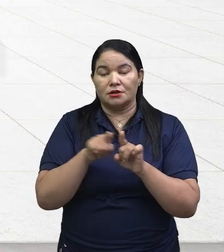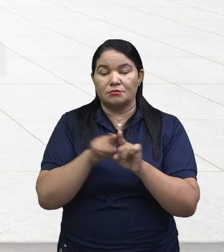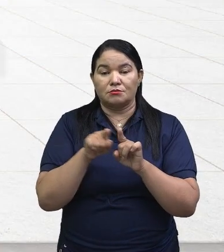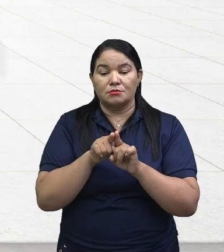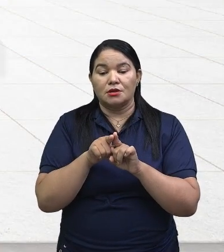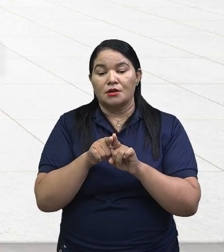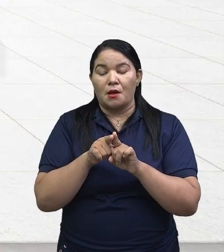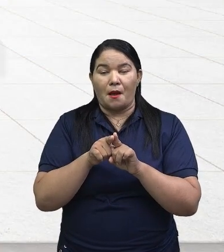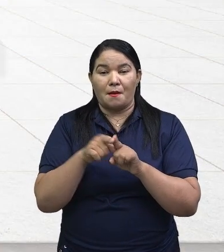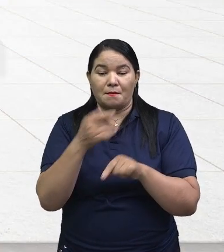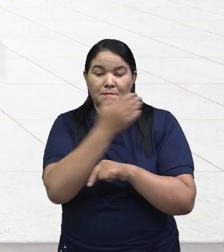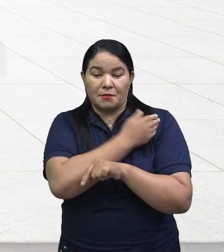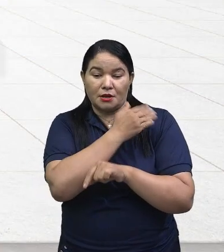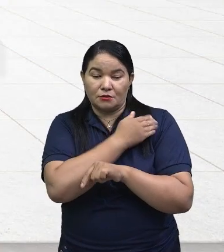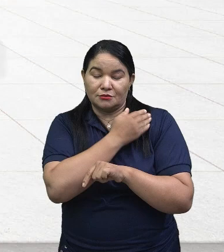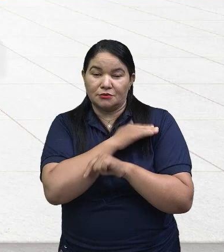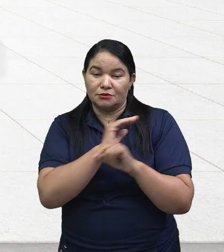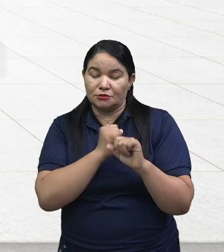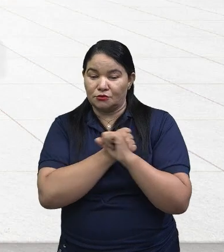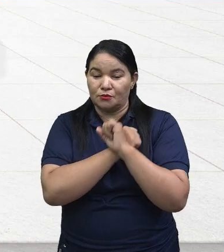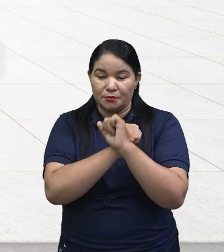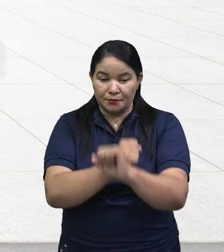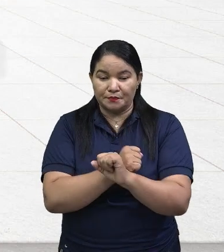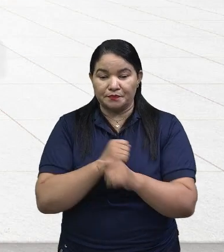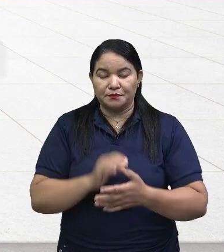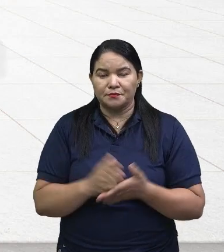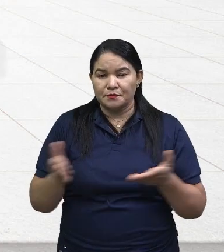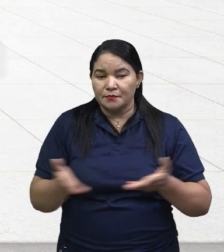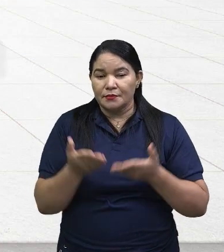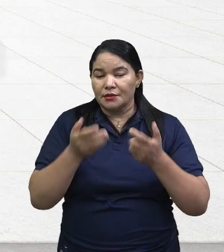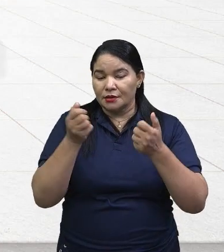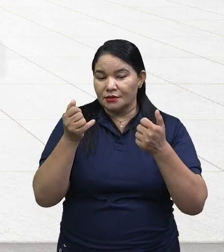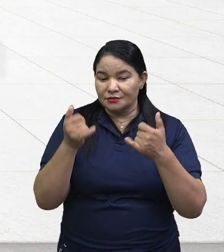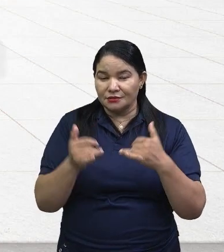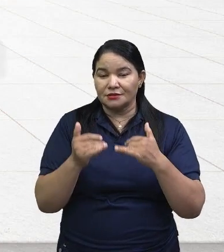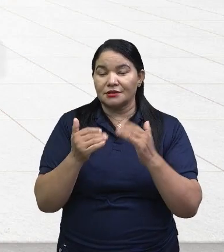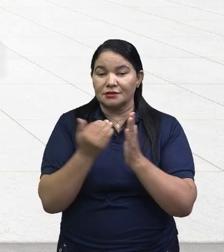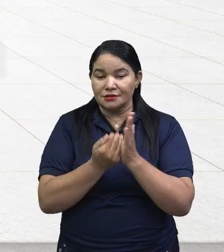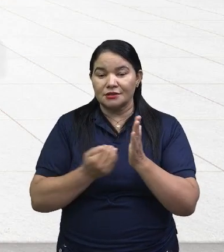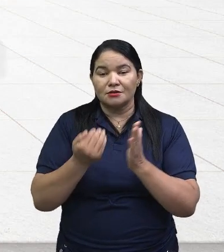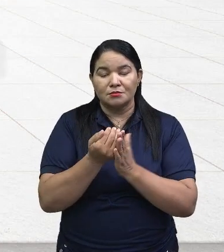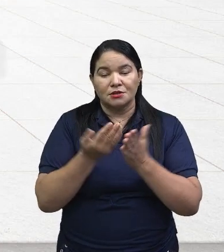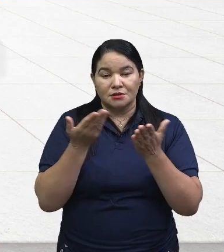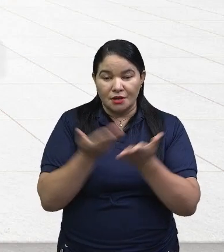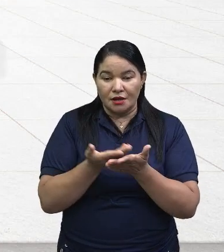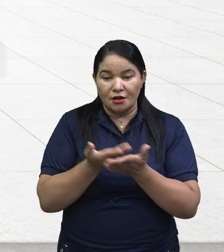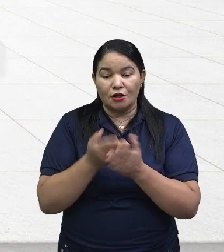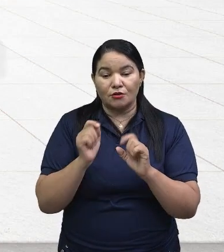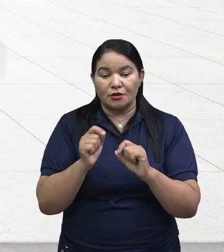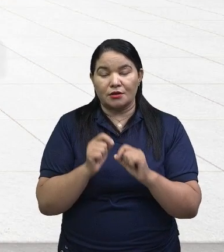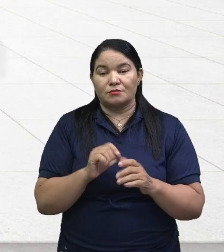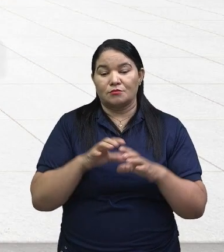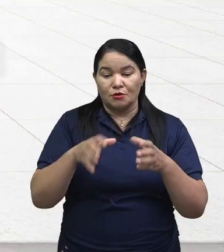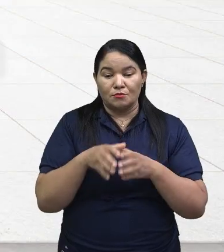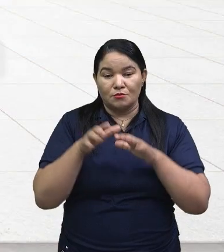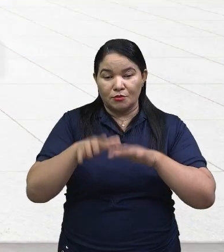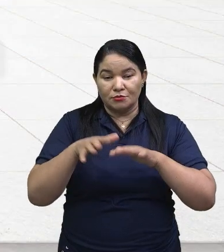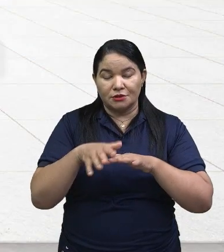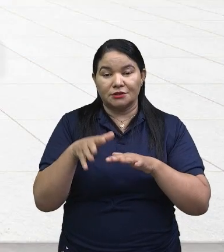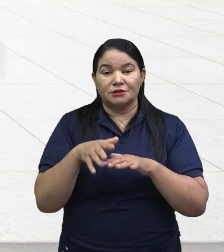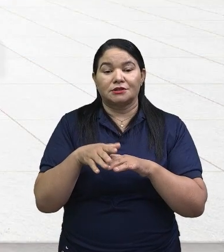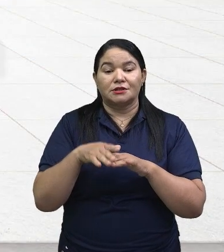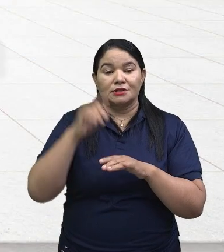e combater o preconceito. Então, nós vamos explorar nessa aula o movimento negro, o